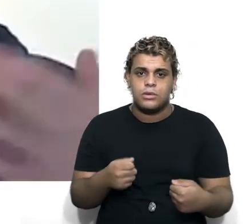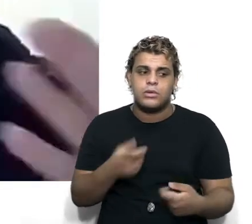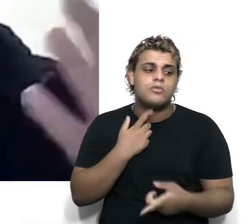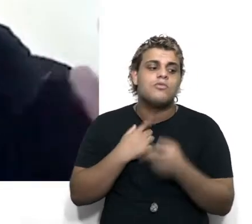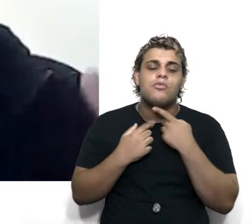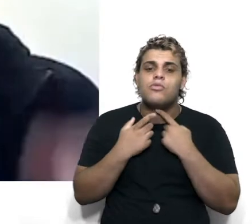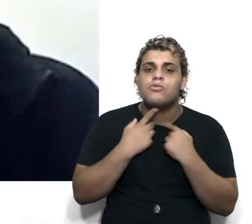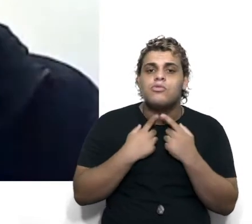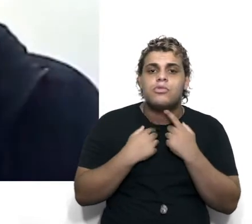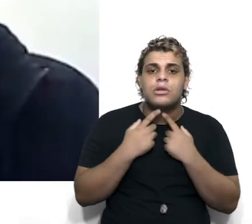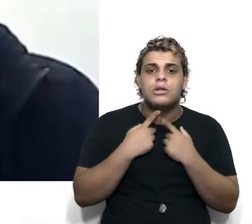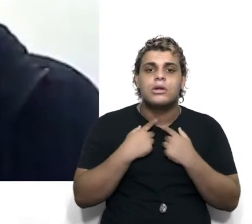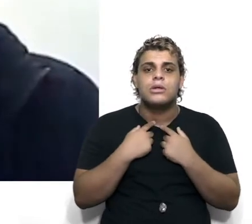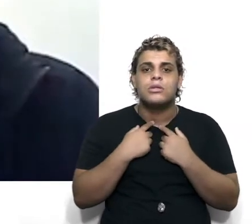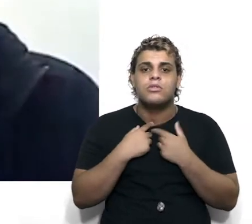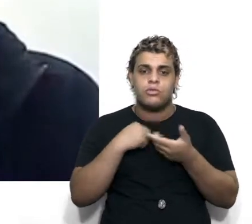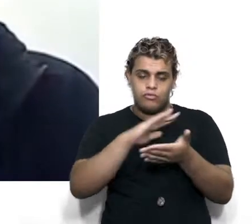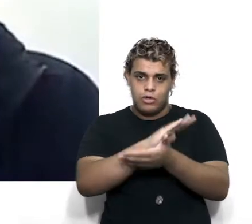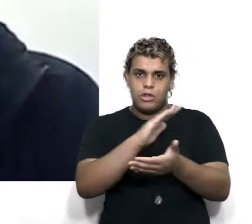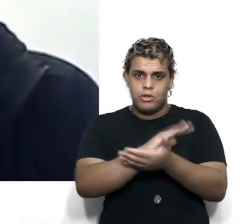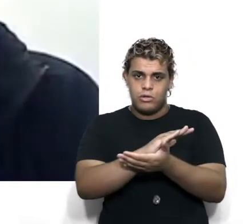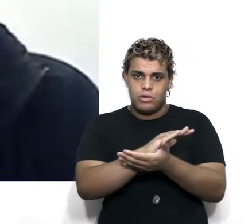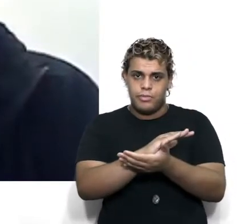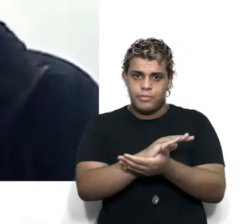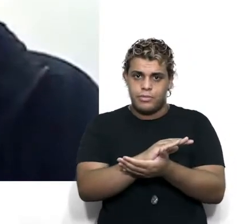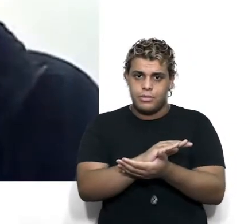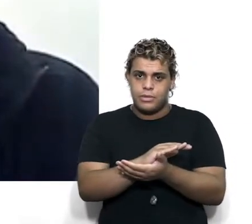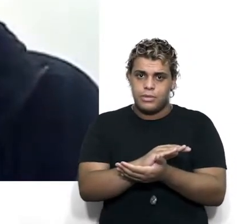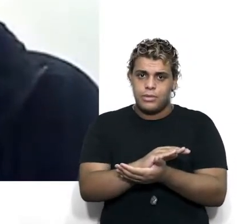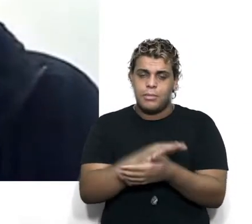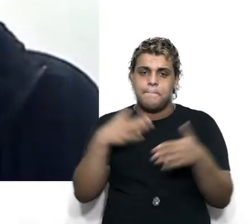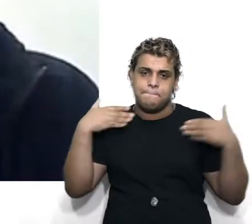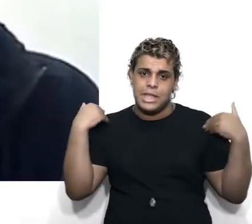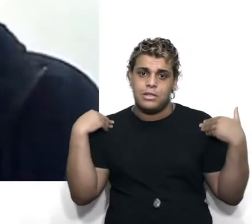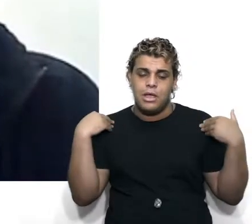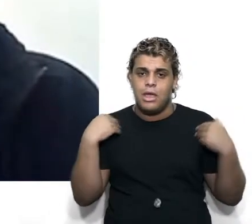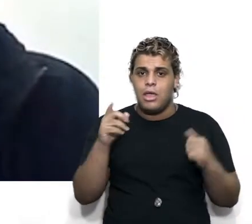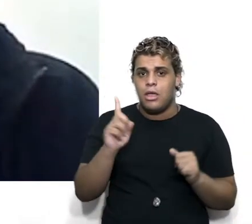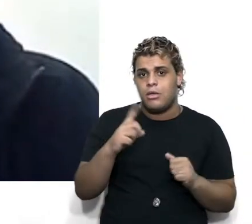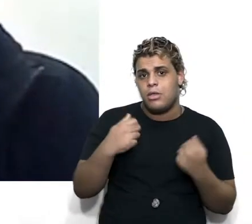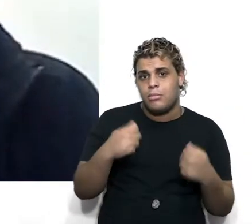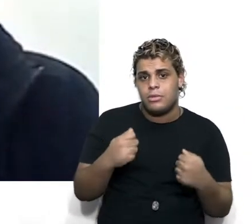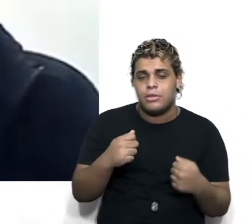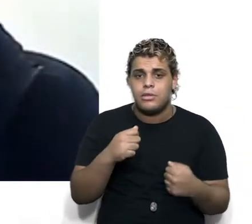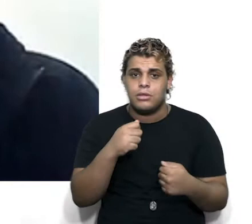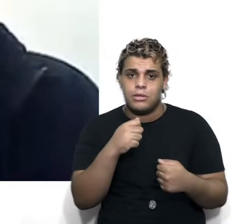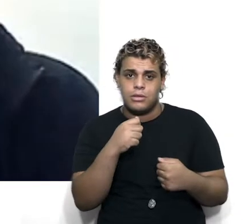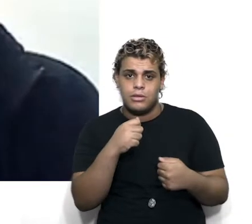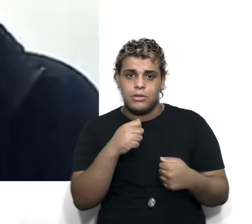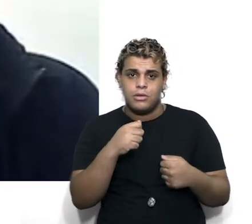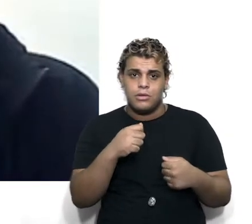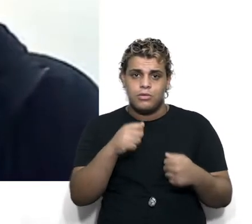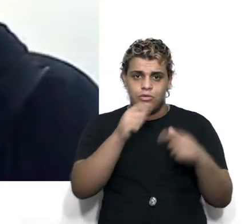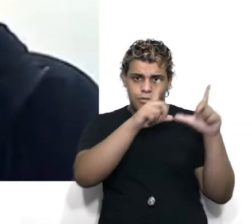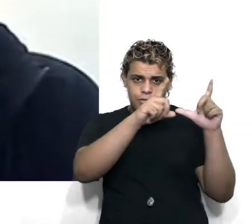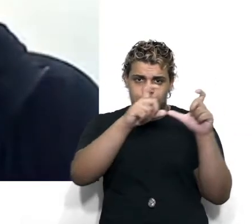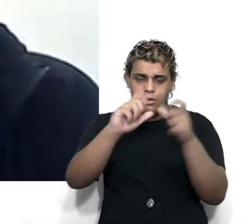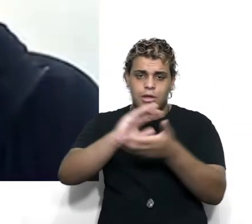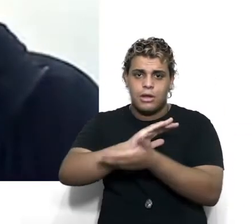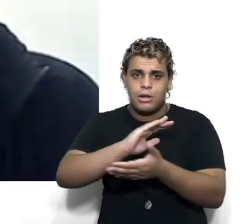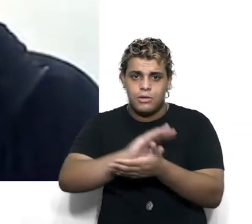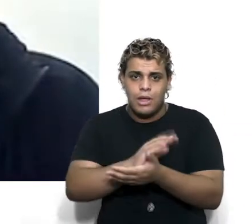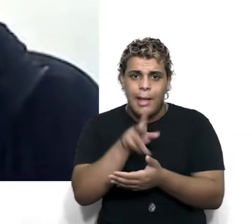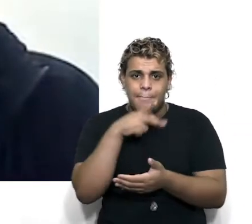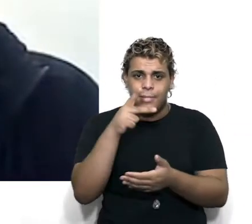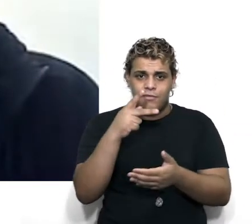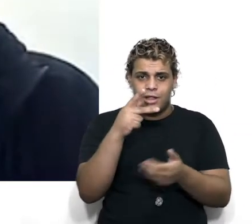aí, ou de ir a Araxá, por exemplo, eu não preciso de ir a Araxá para falar em Araxá ou falar para pessoas que estejam